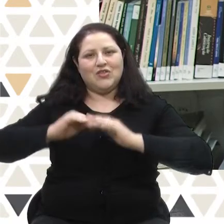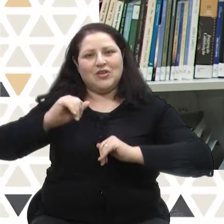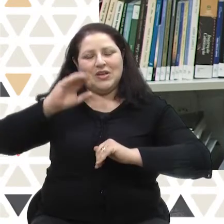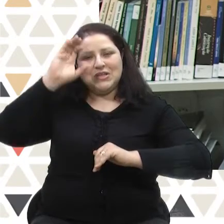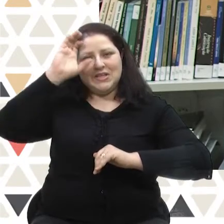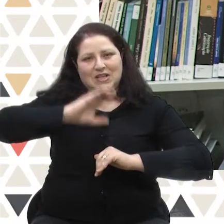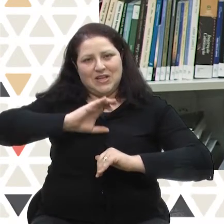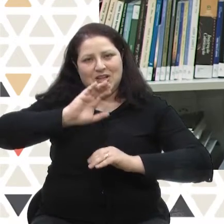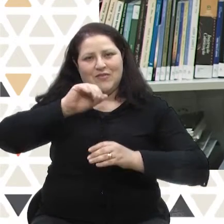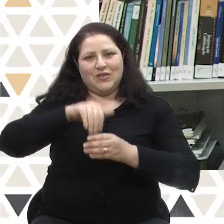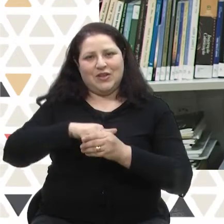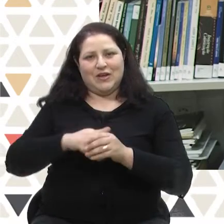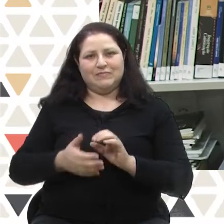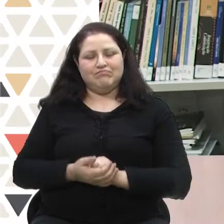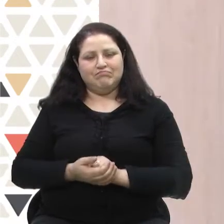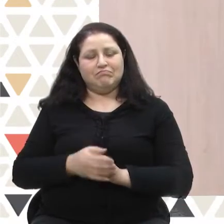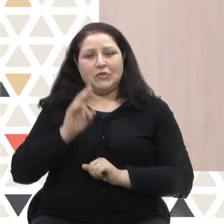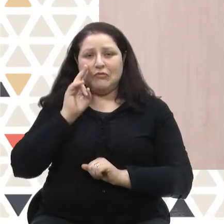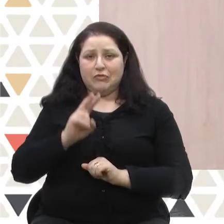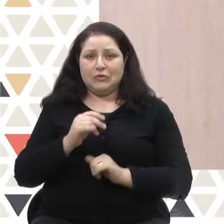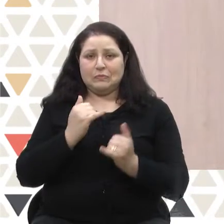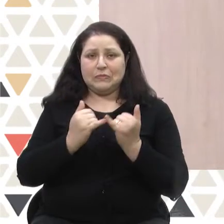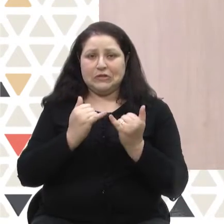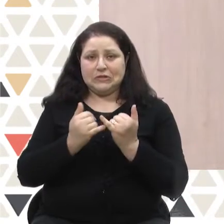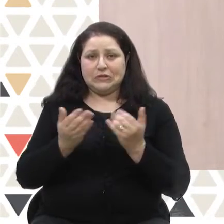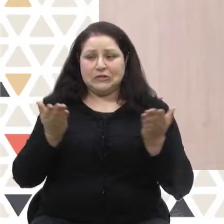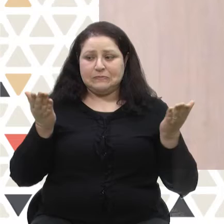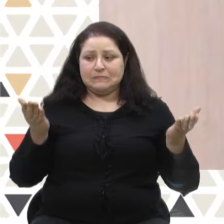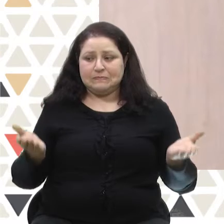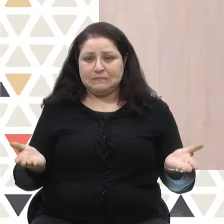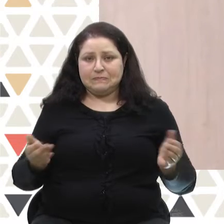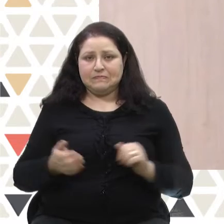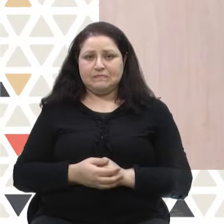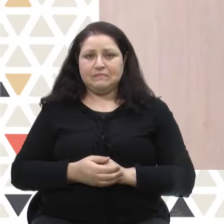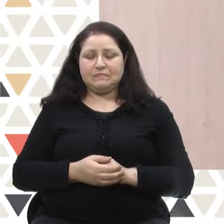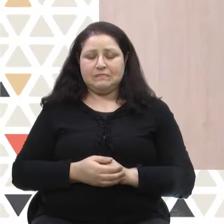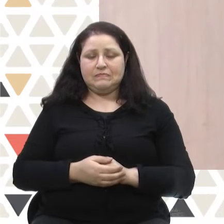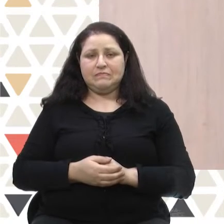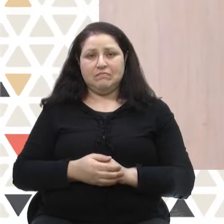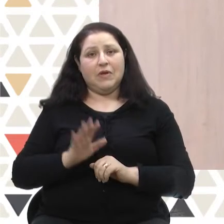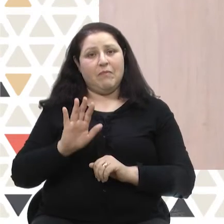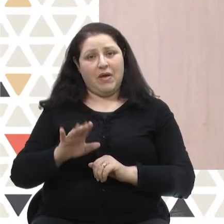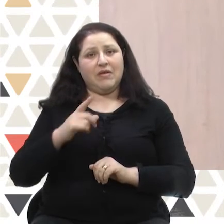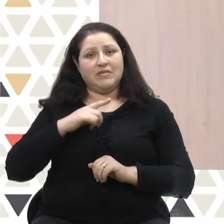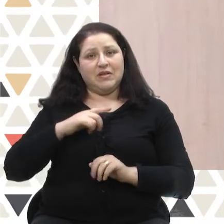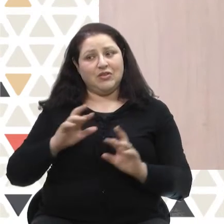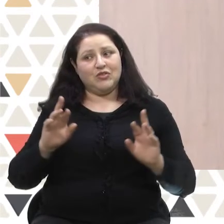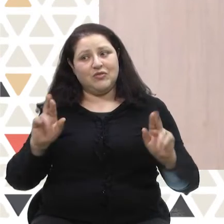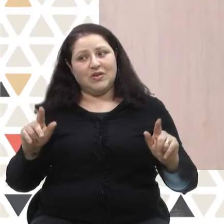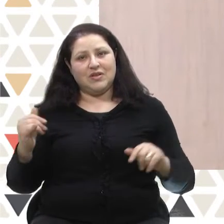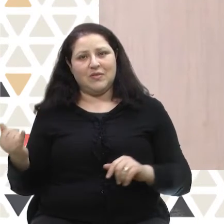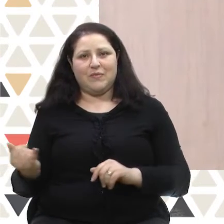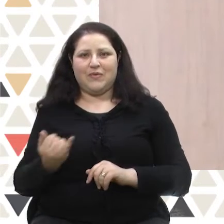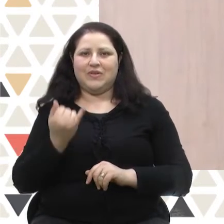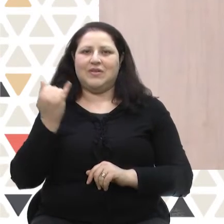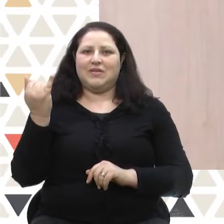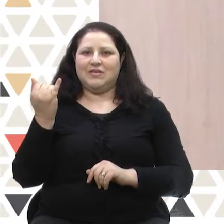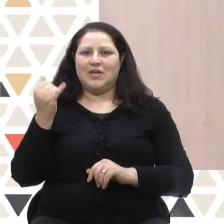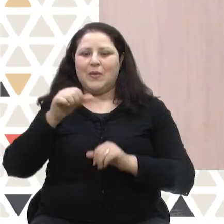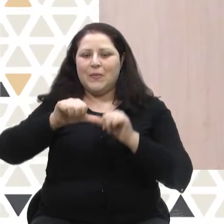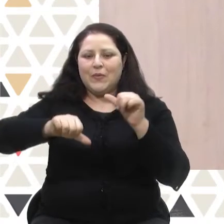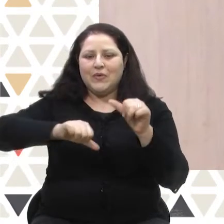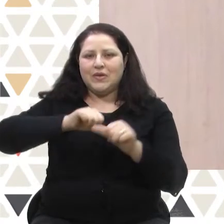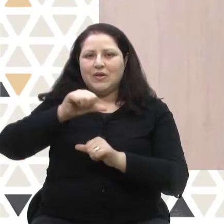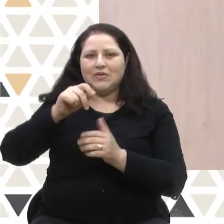porque votar é um ato de cidadania. Você viu como são parecidas as federações e as coligações? Mas